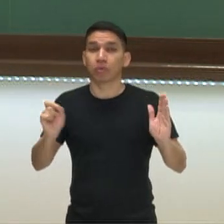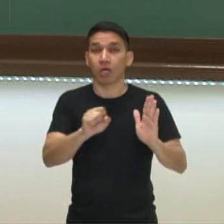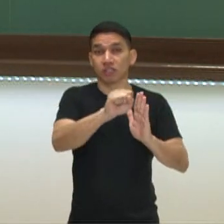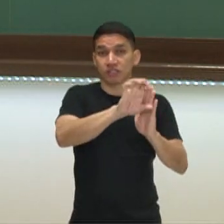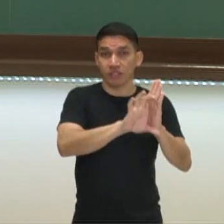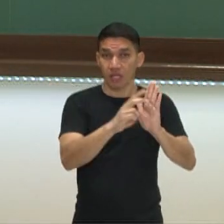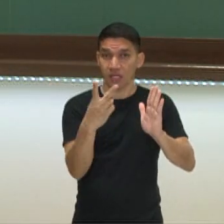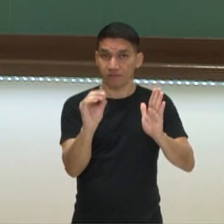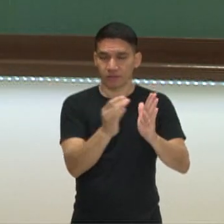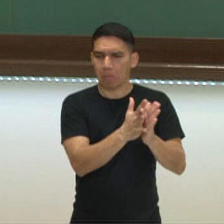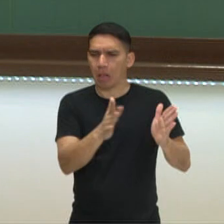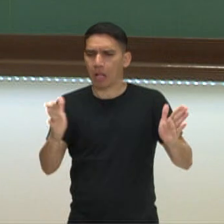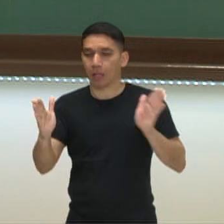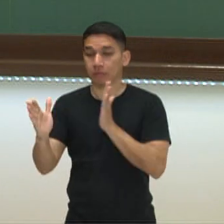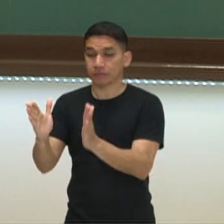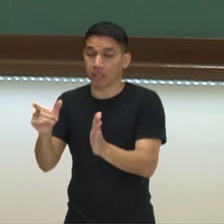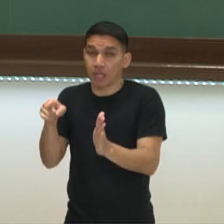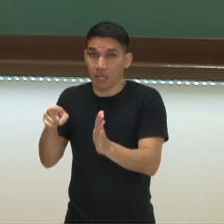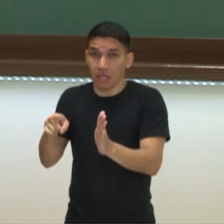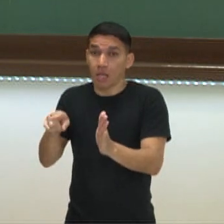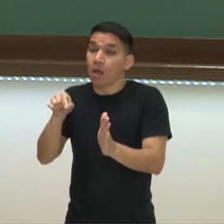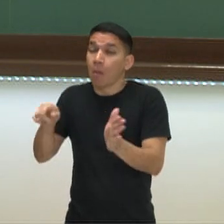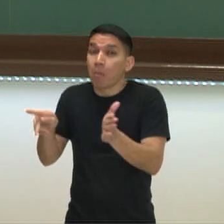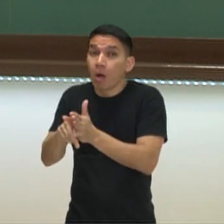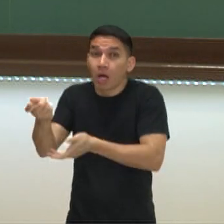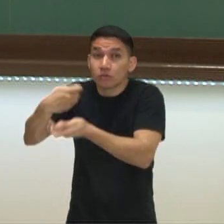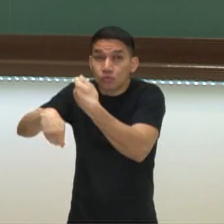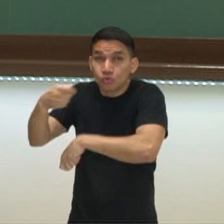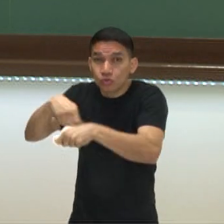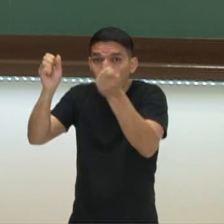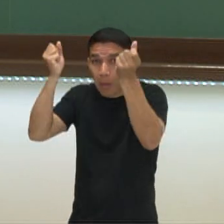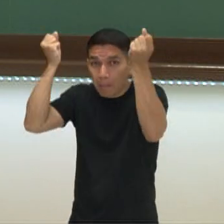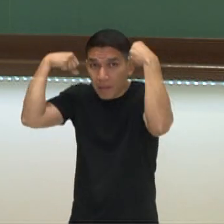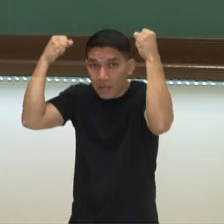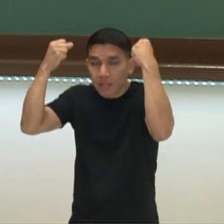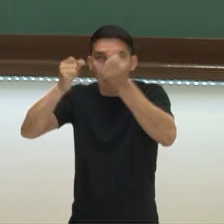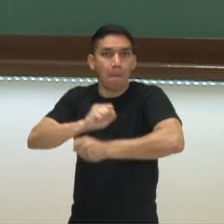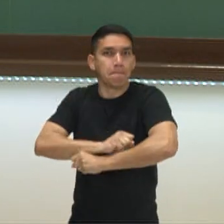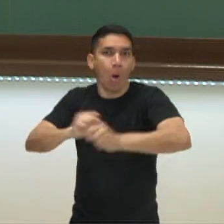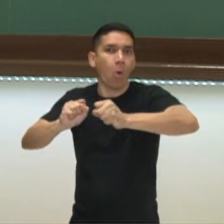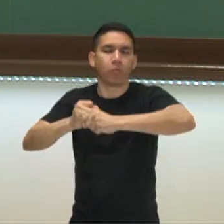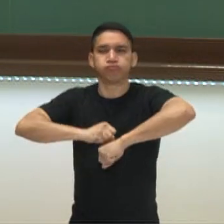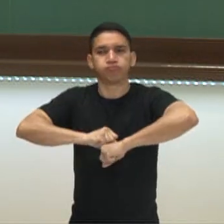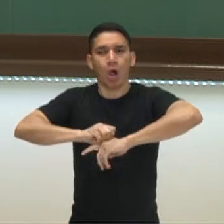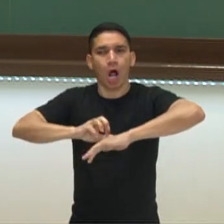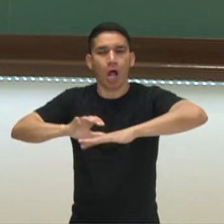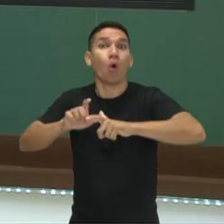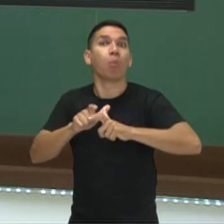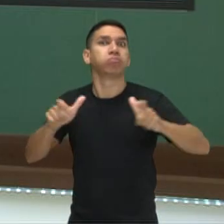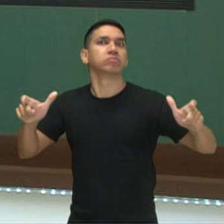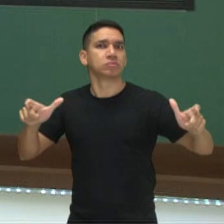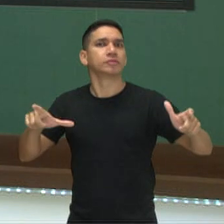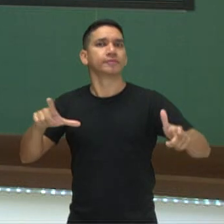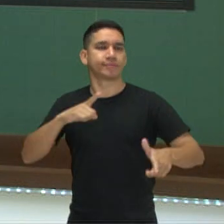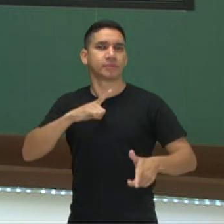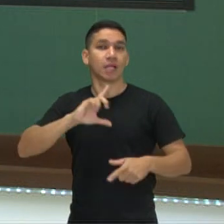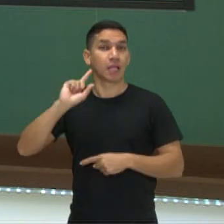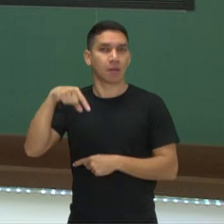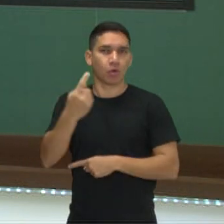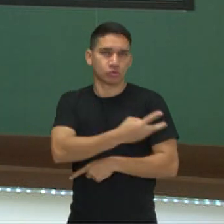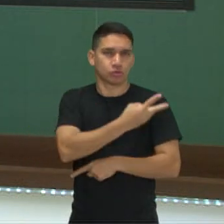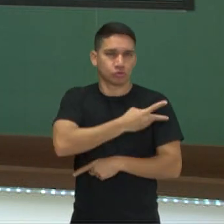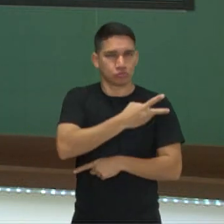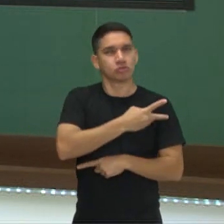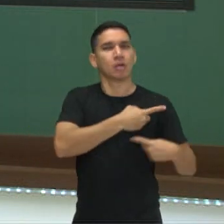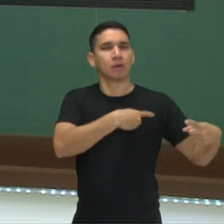economia mexicana teve um boom de crescimento quanto à industrialização. É isso que nós vamos ver então nesse slide aqui, né?